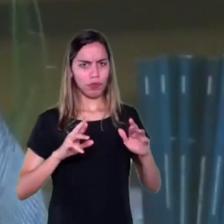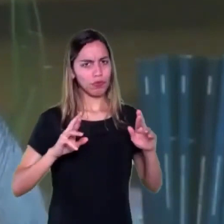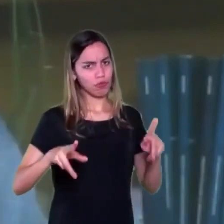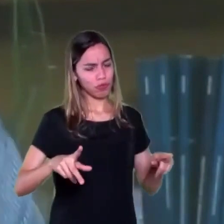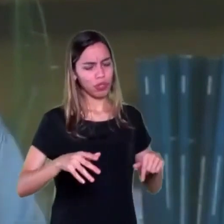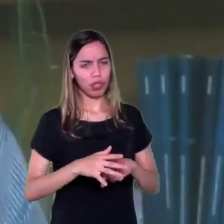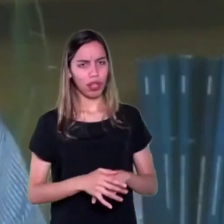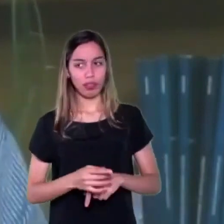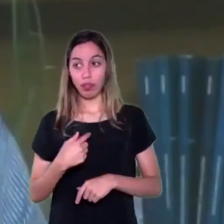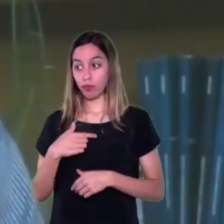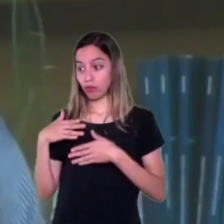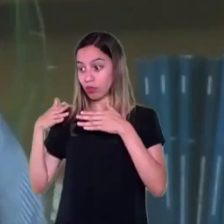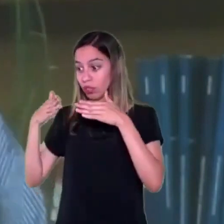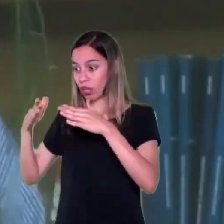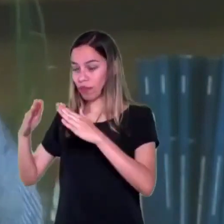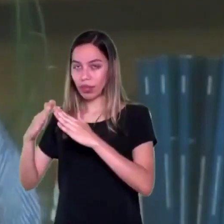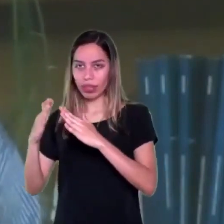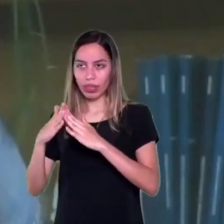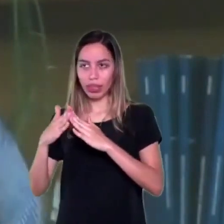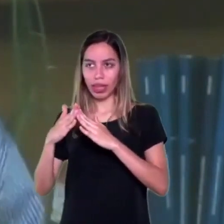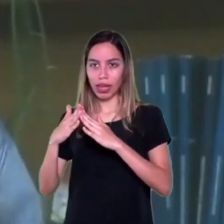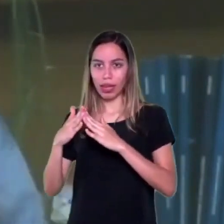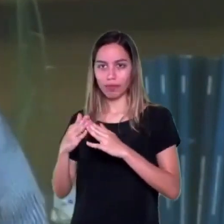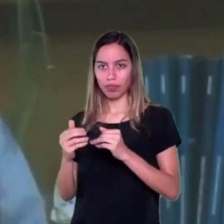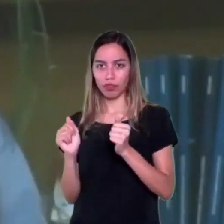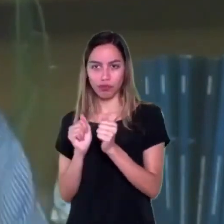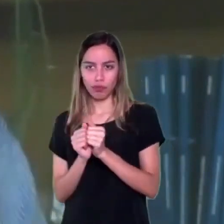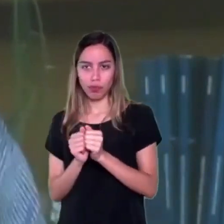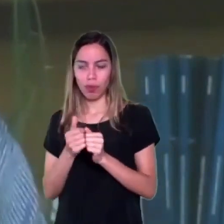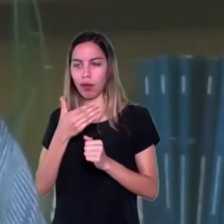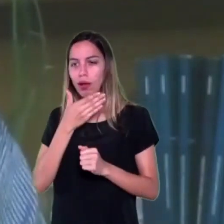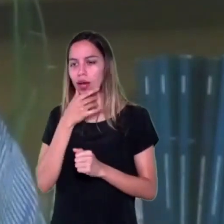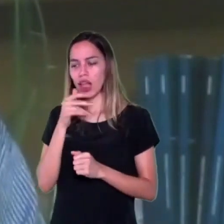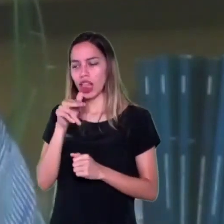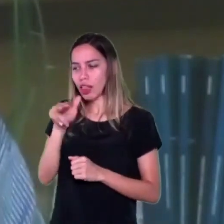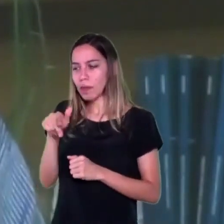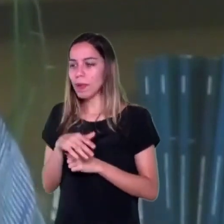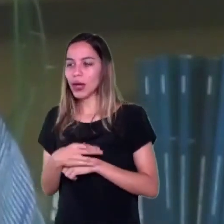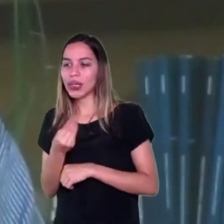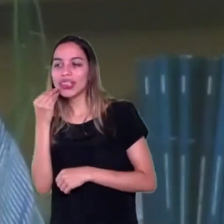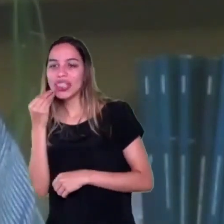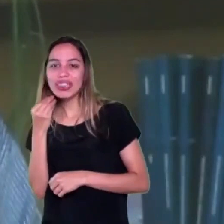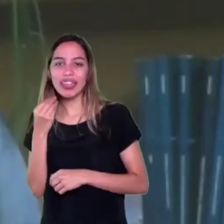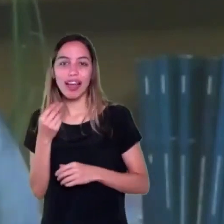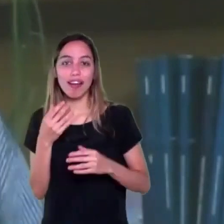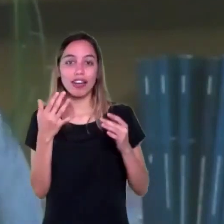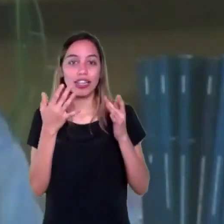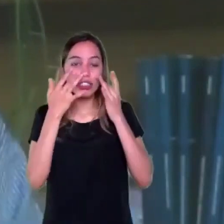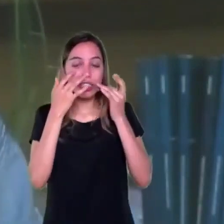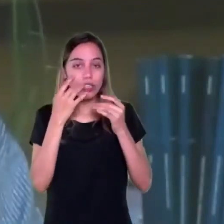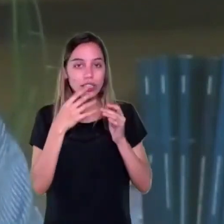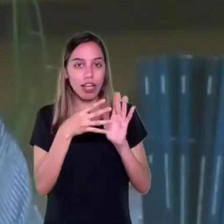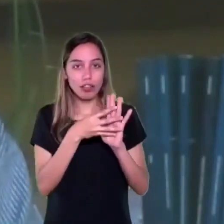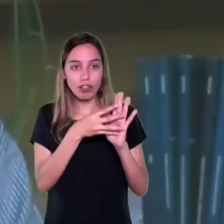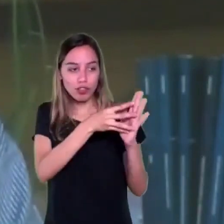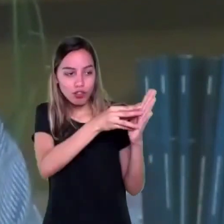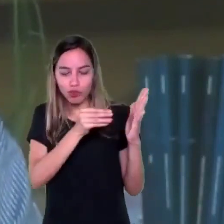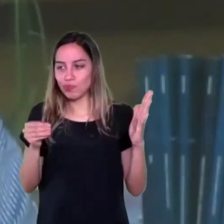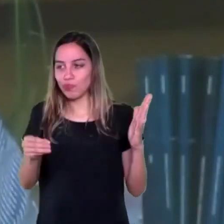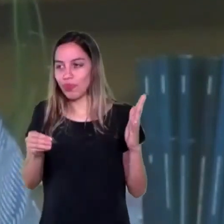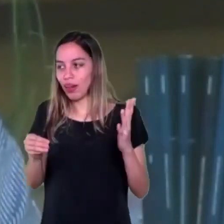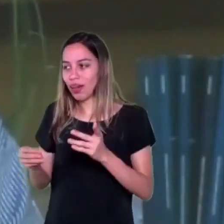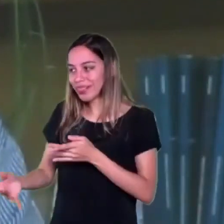meus vizinhos, tentava reproduzir, porque eu sempre fui muito empolgado com tudo